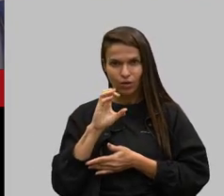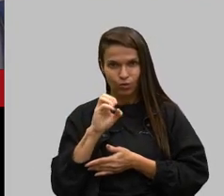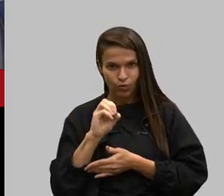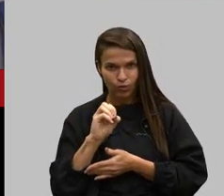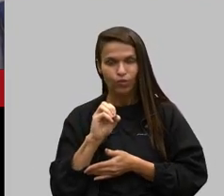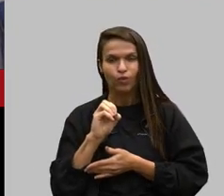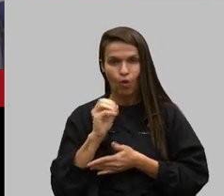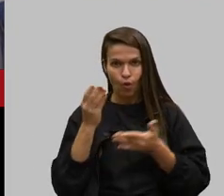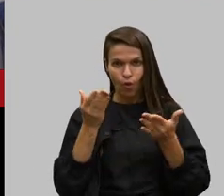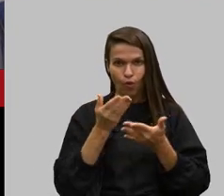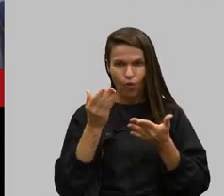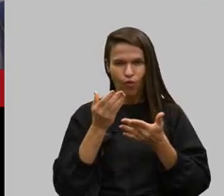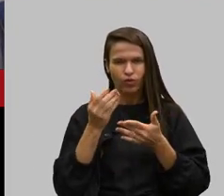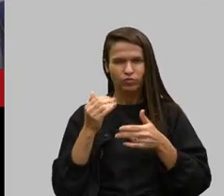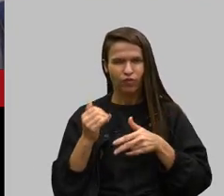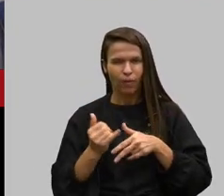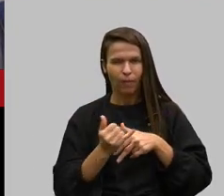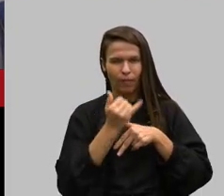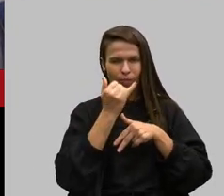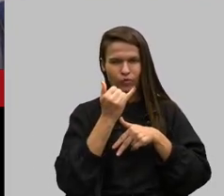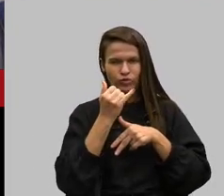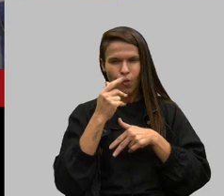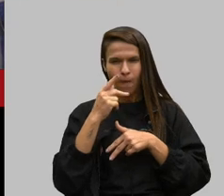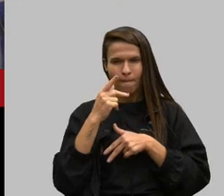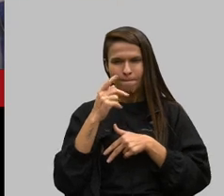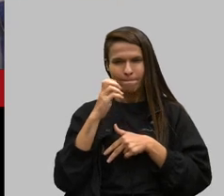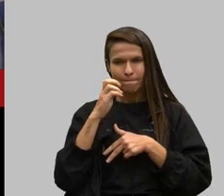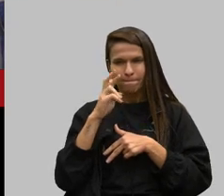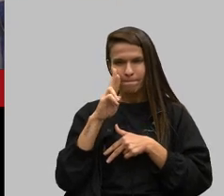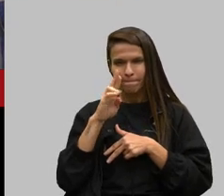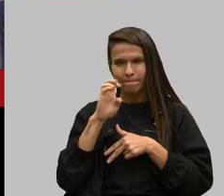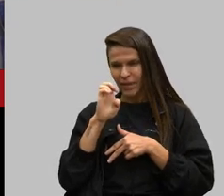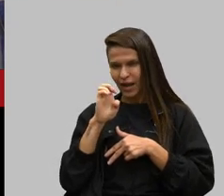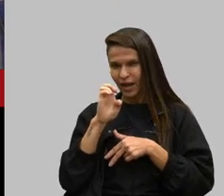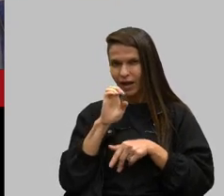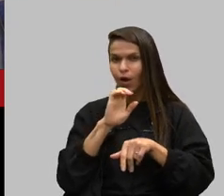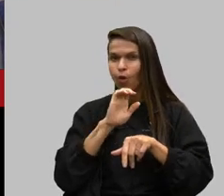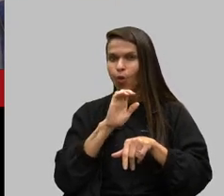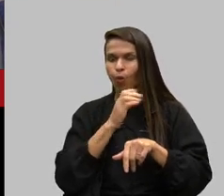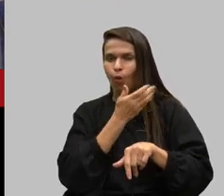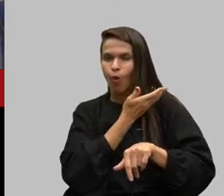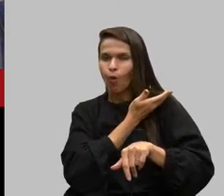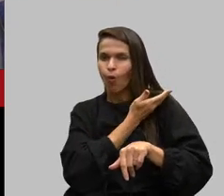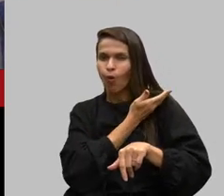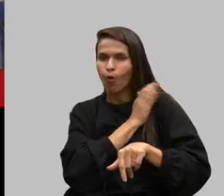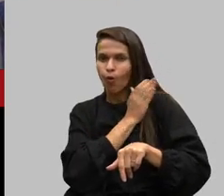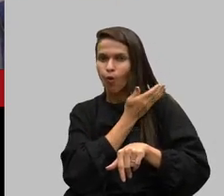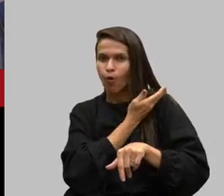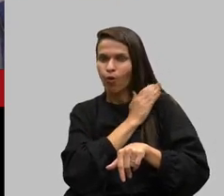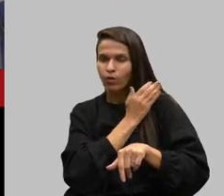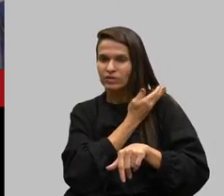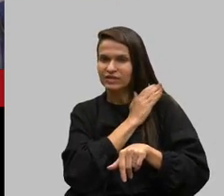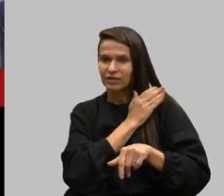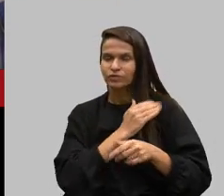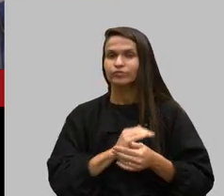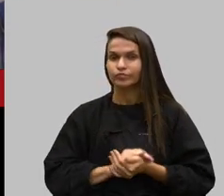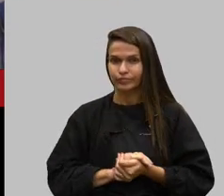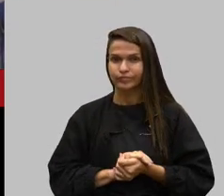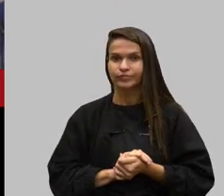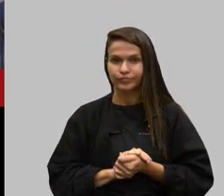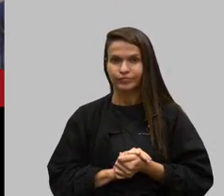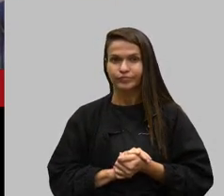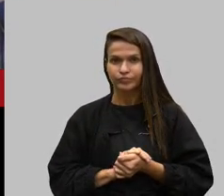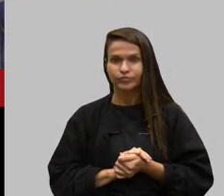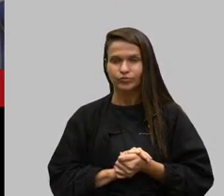hoje aqui foi vítima de um préconceito deputado Marcelo áo foi vítima de um préconceito o o